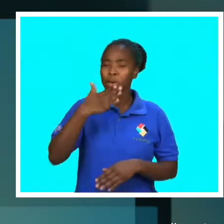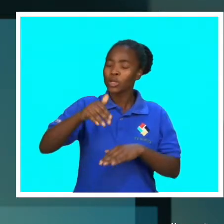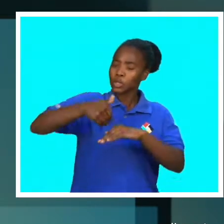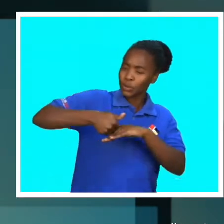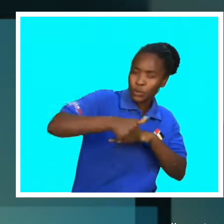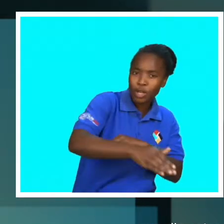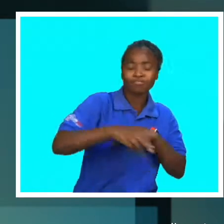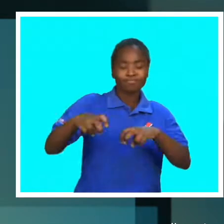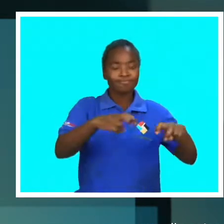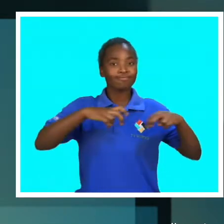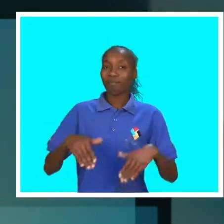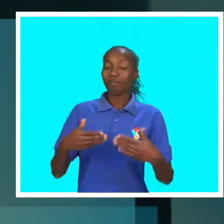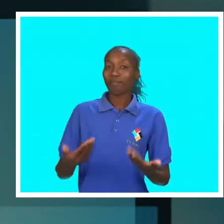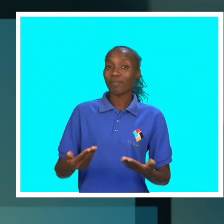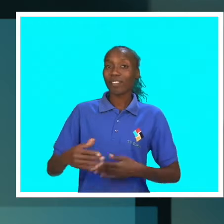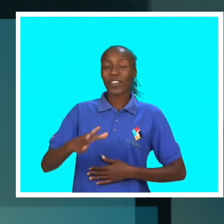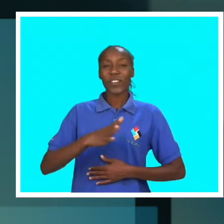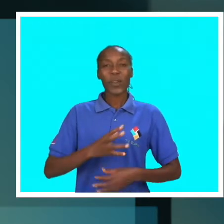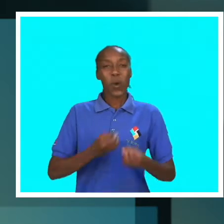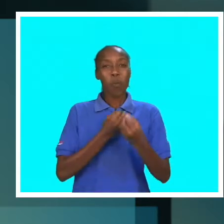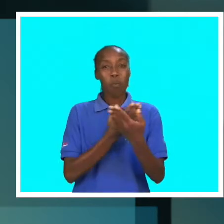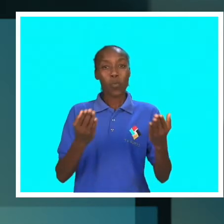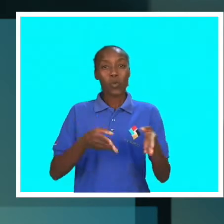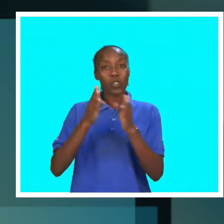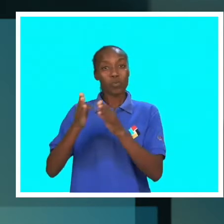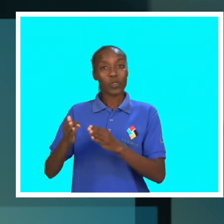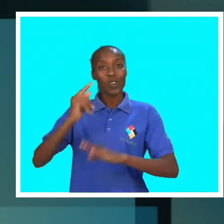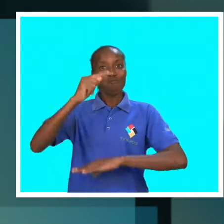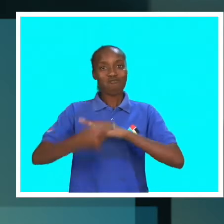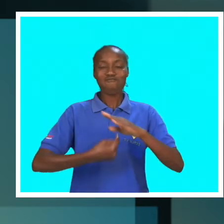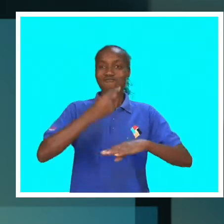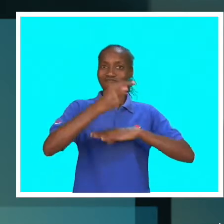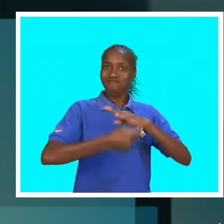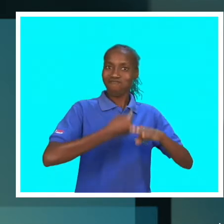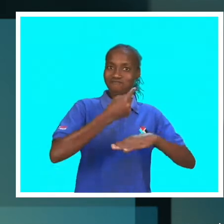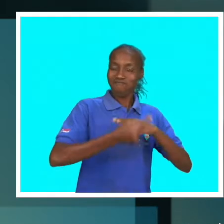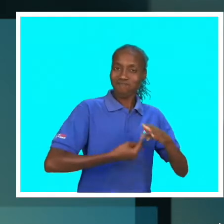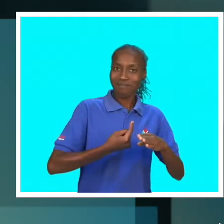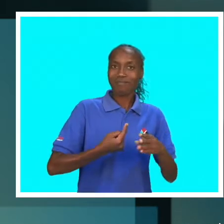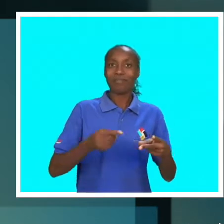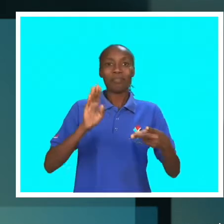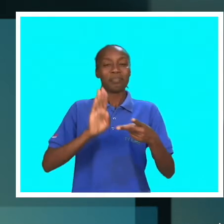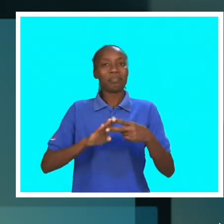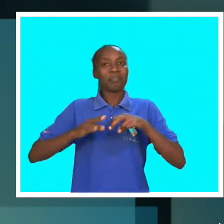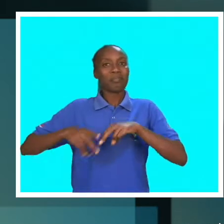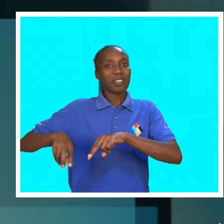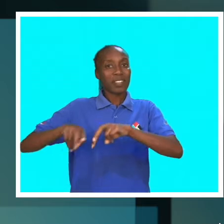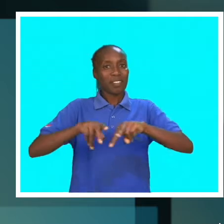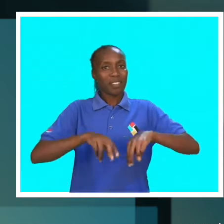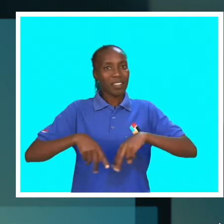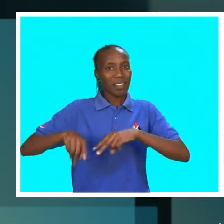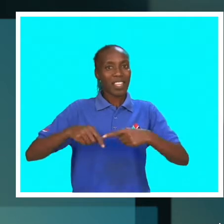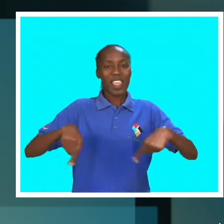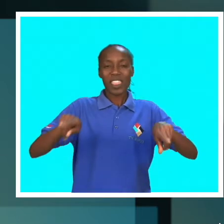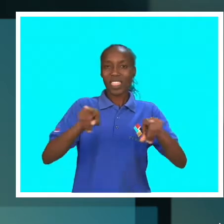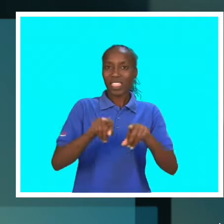continuar a praticar a dança. Satisfatório porque mesmo nos festivais, como o Festival de Batuque e Festival Nacional, as danças sempre